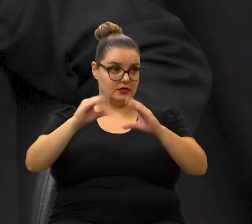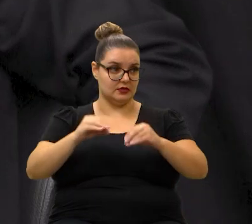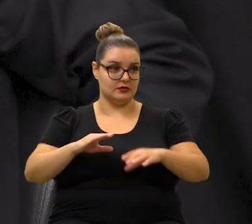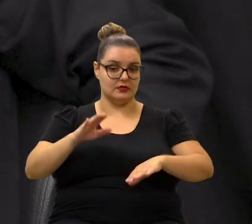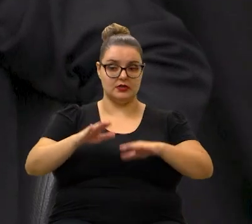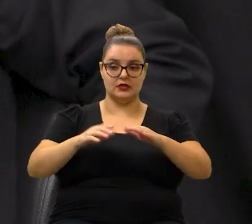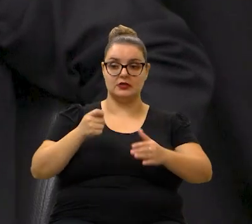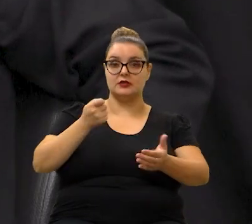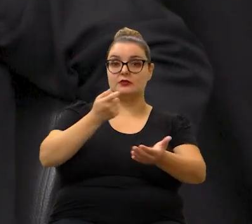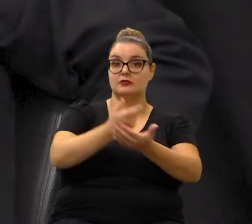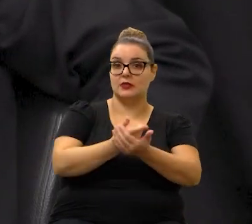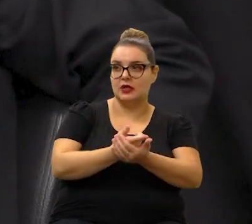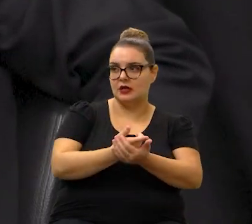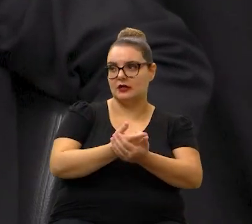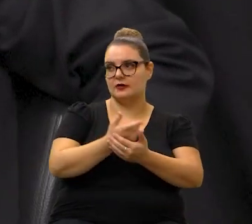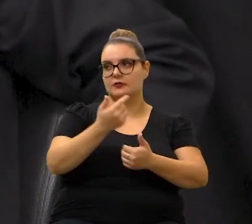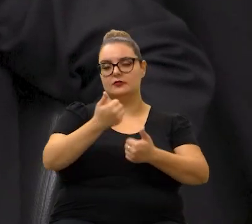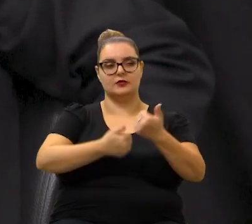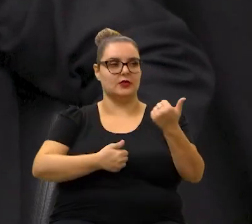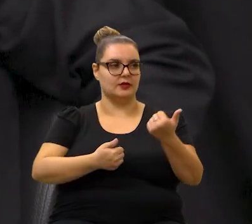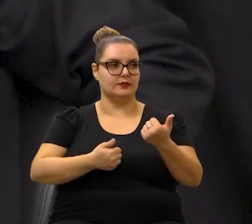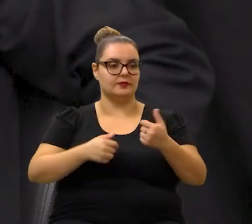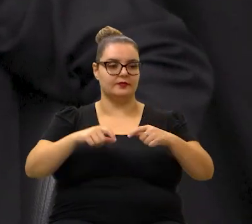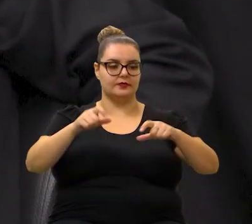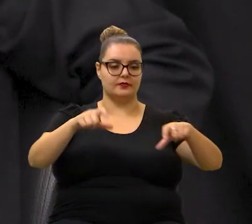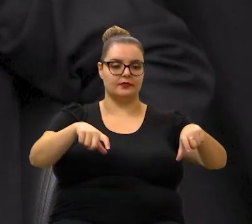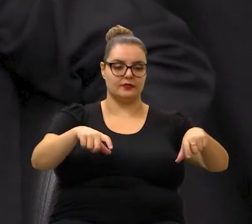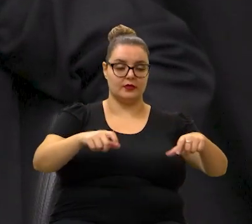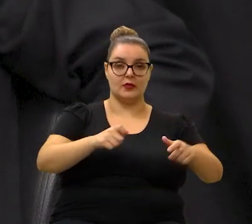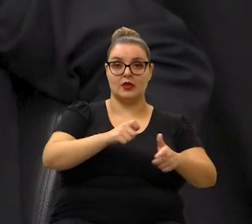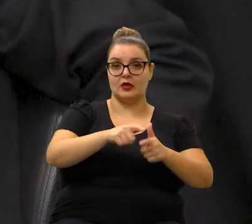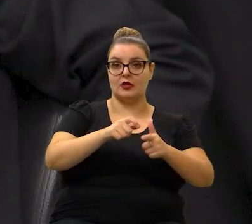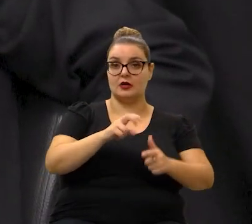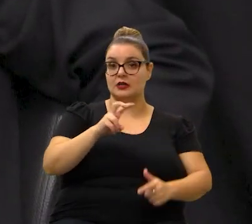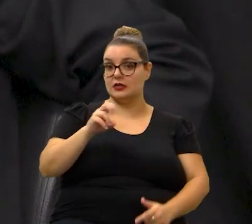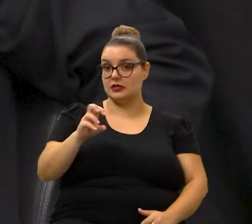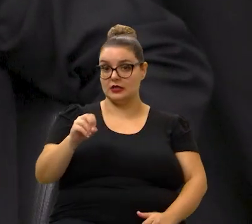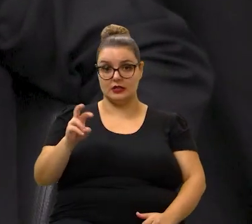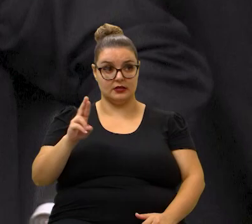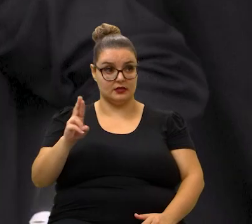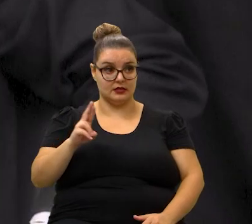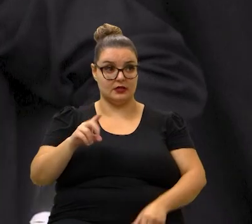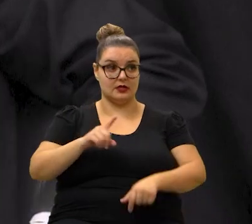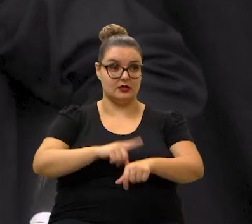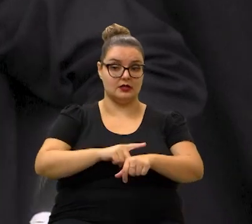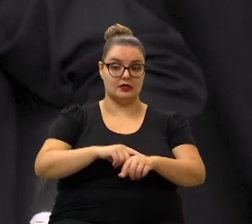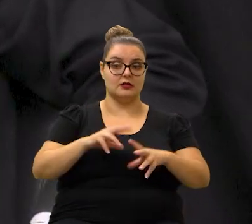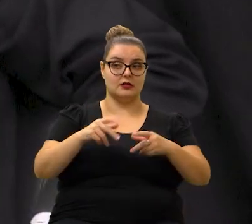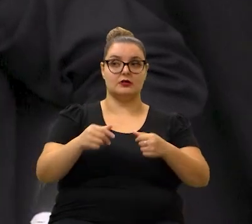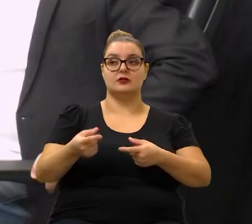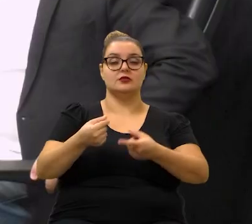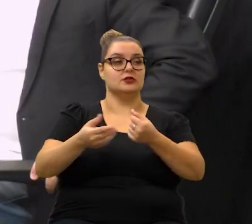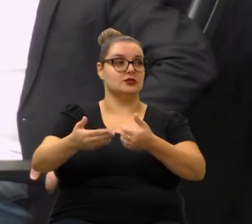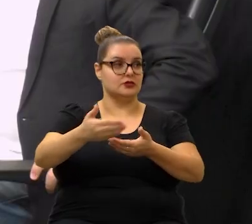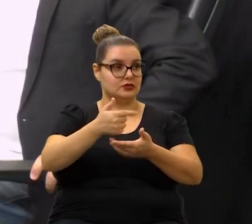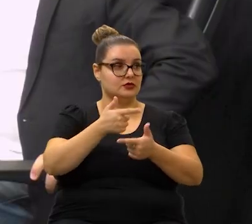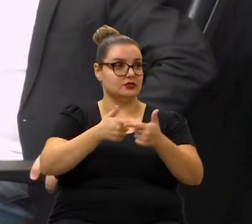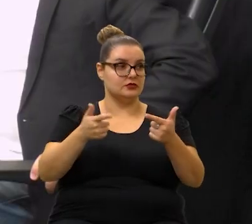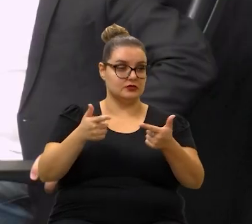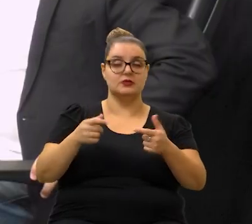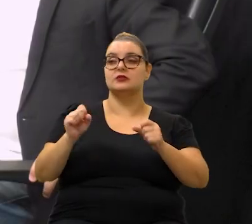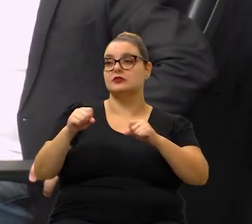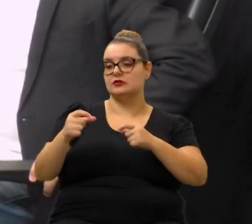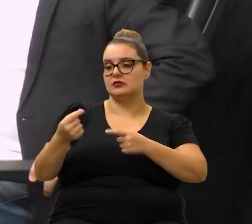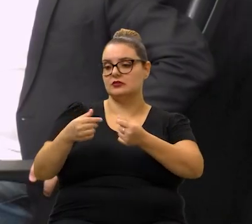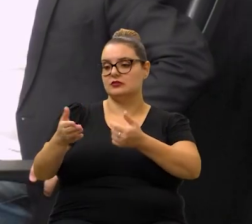gente paga para jogar então você vai alugar um campo sintético é R 500 à hora porque todo mundo faz aquela vaquinha e paga gente faz a